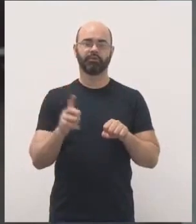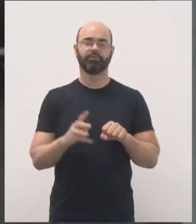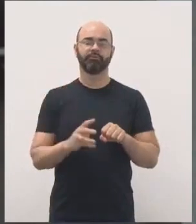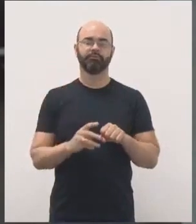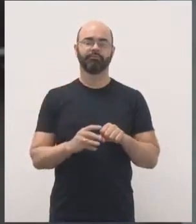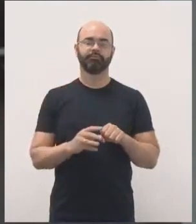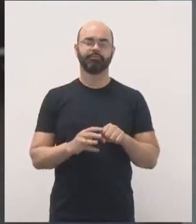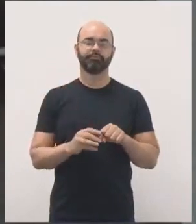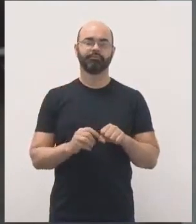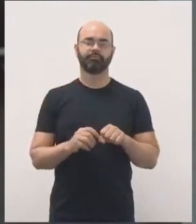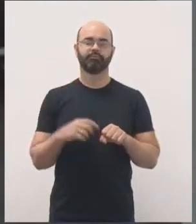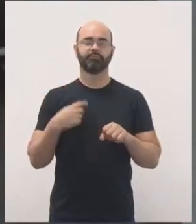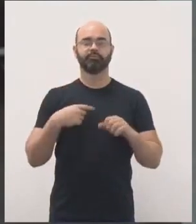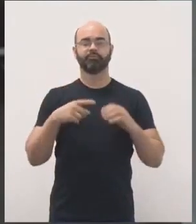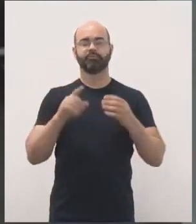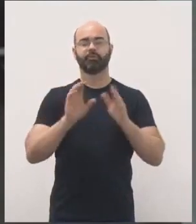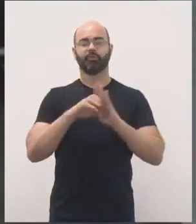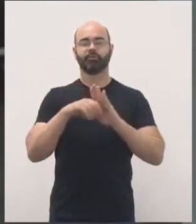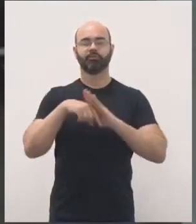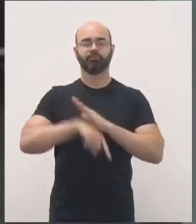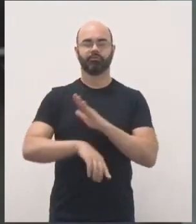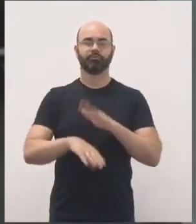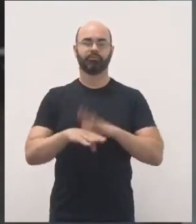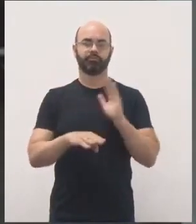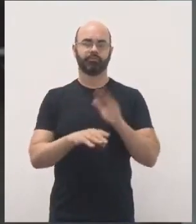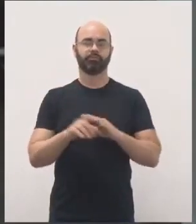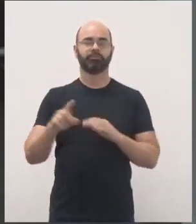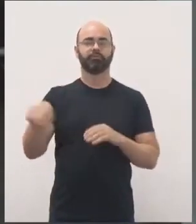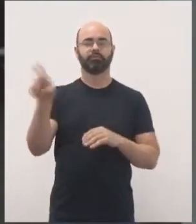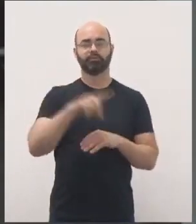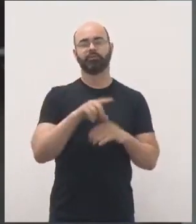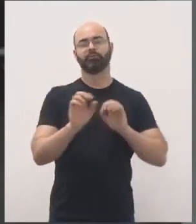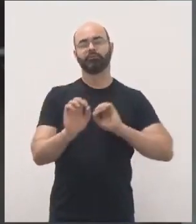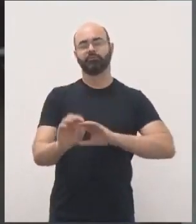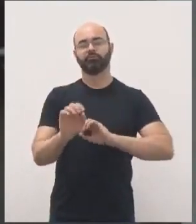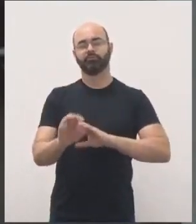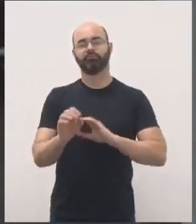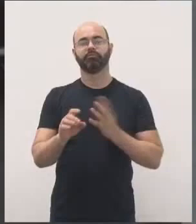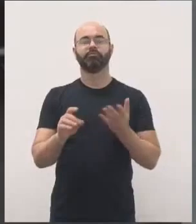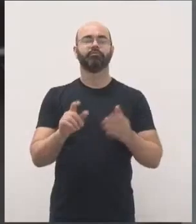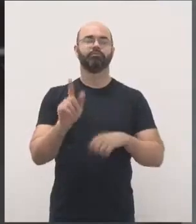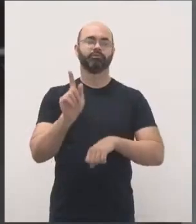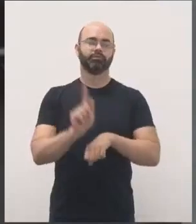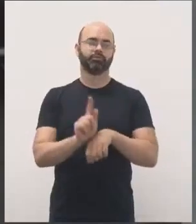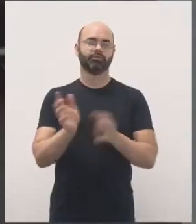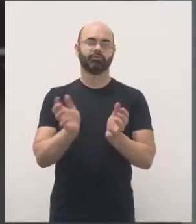aí voltado para vocês, educadores, para os gestores. Então,